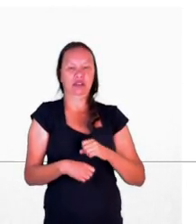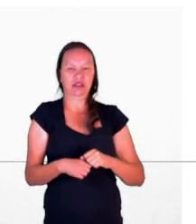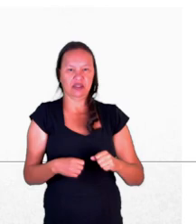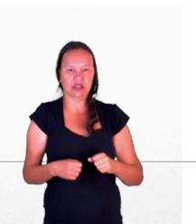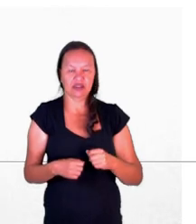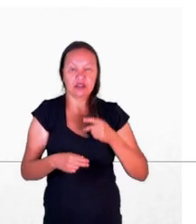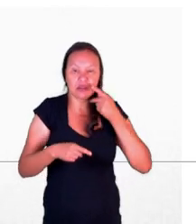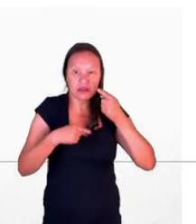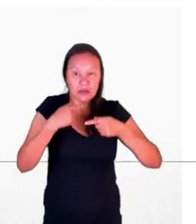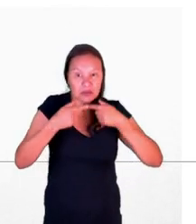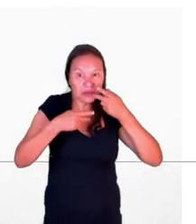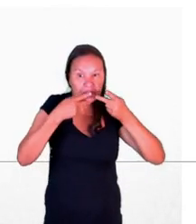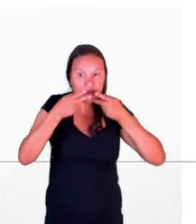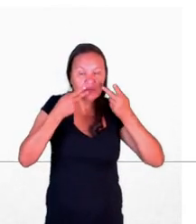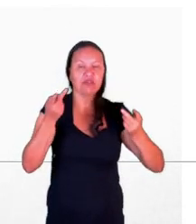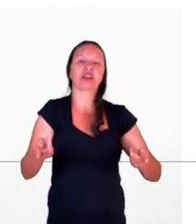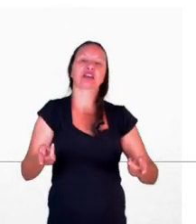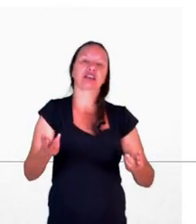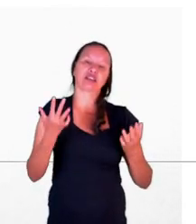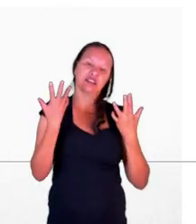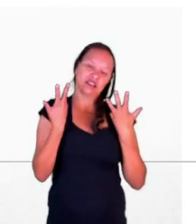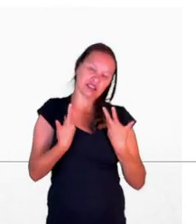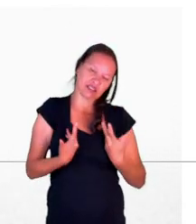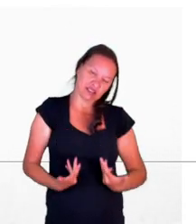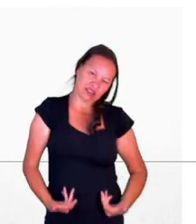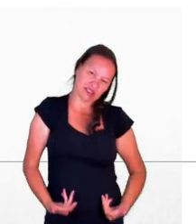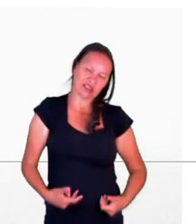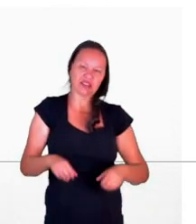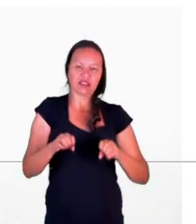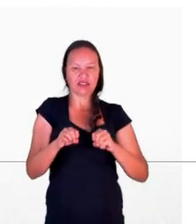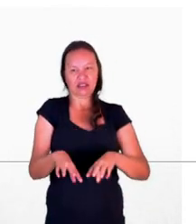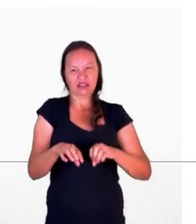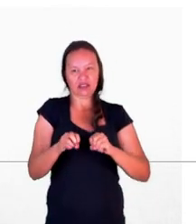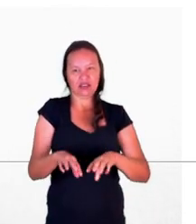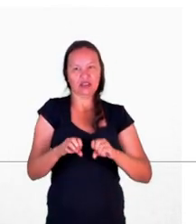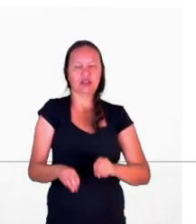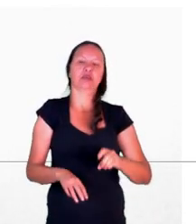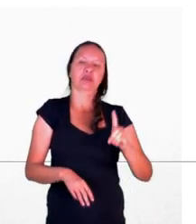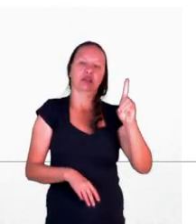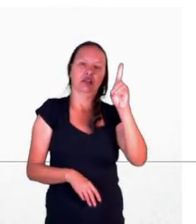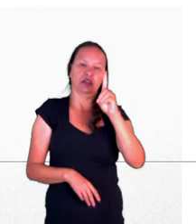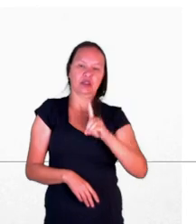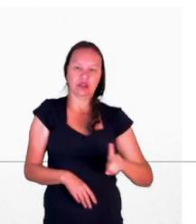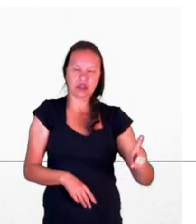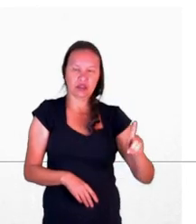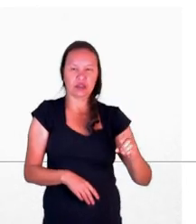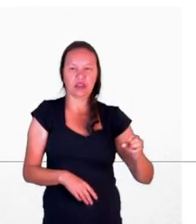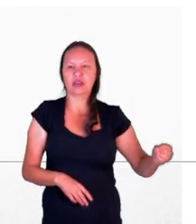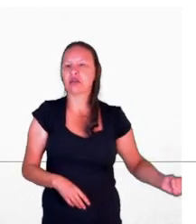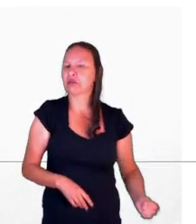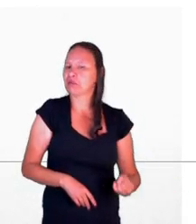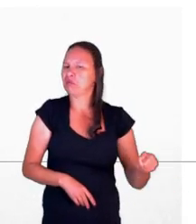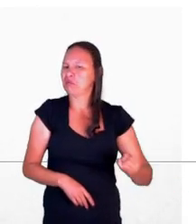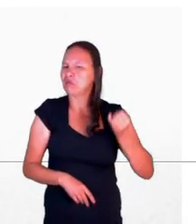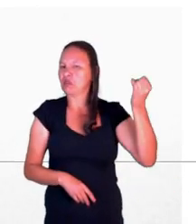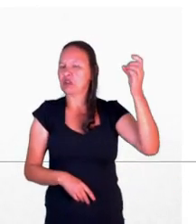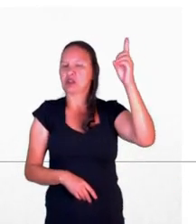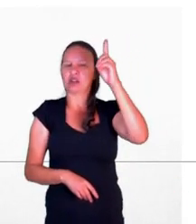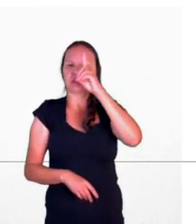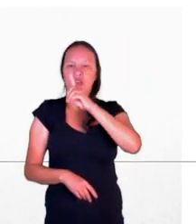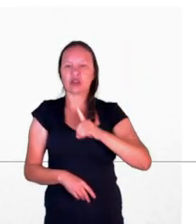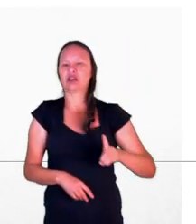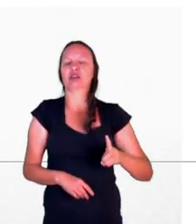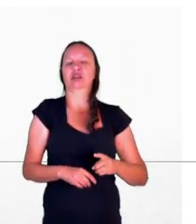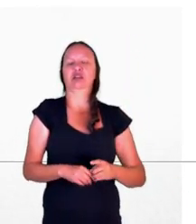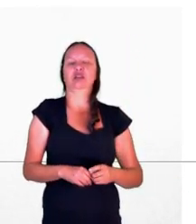sua conversa muito tranquila nos ensinava sobre democracia sobre a importância da Democracia pra